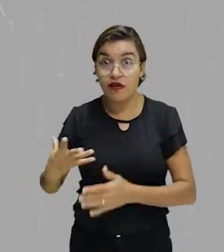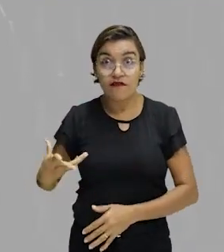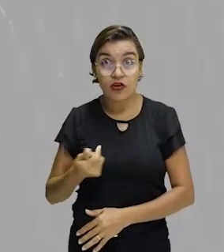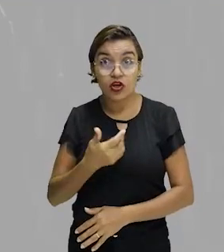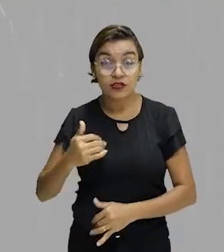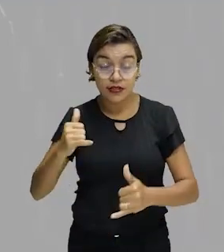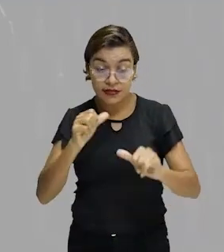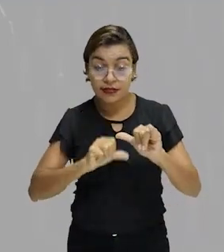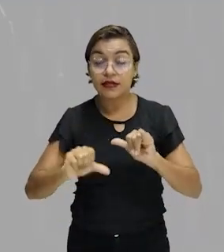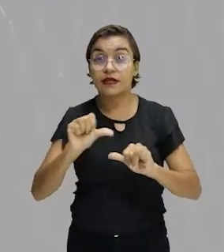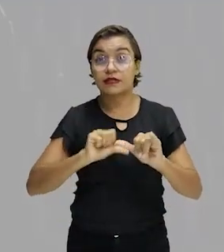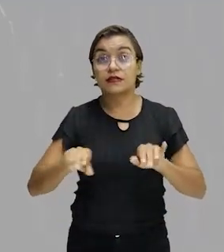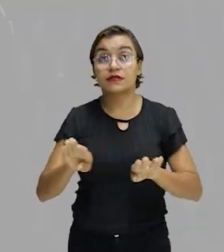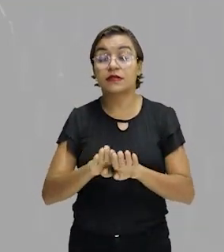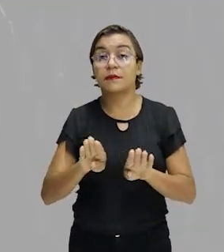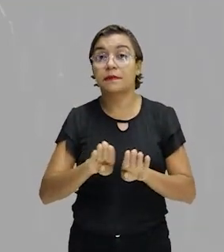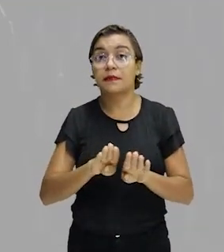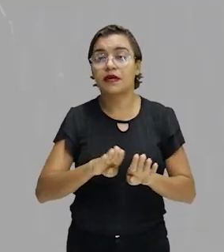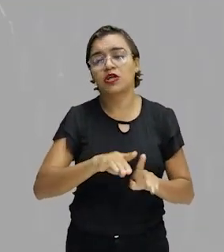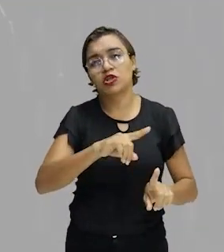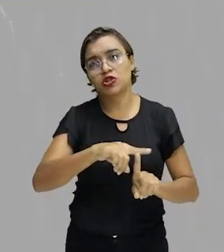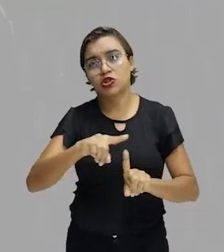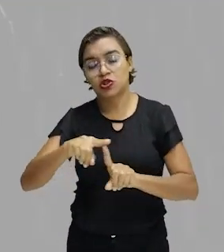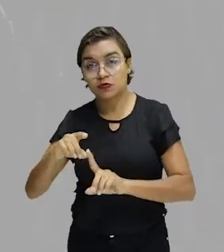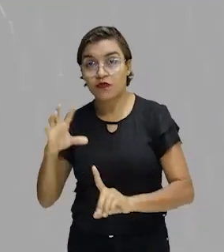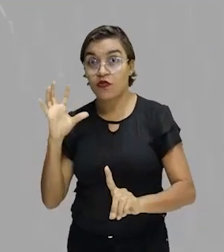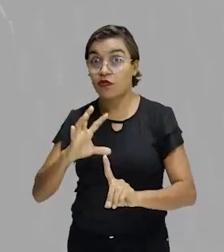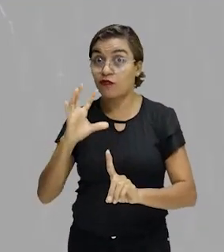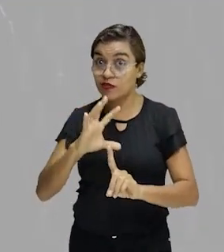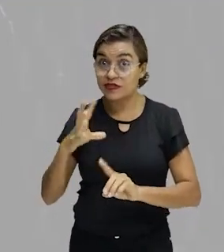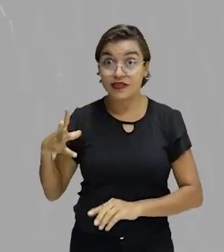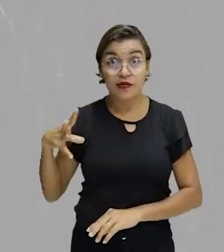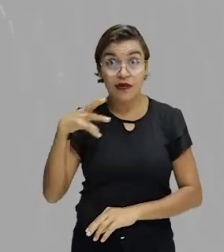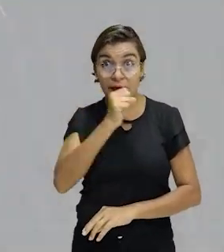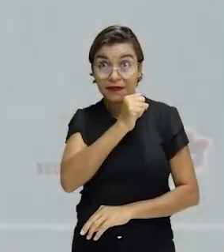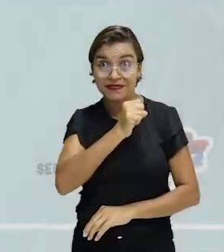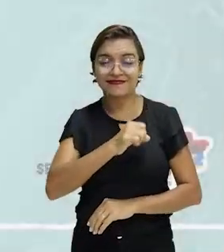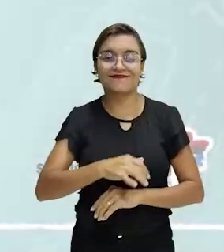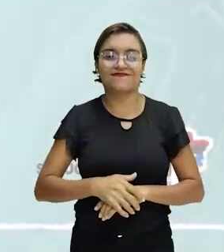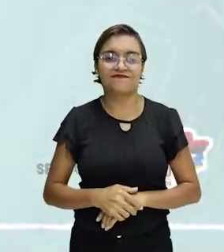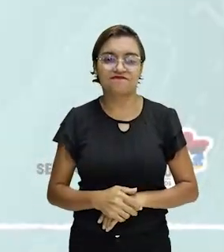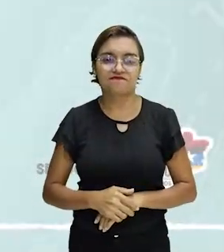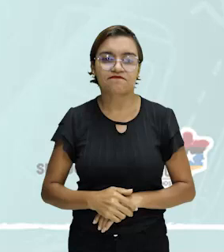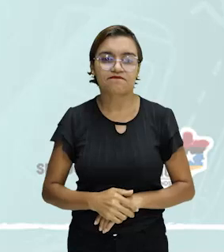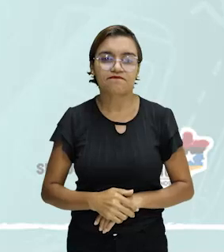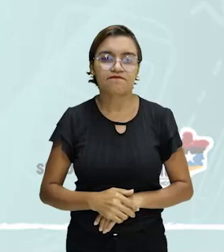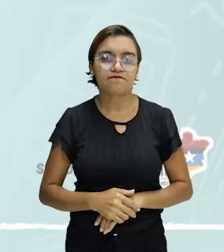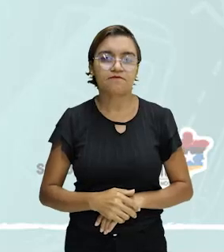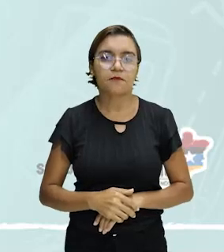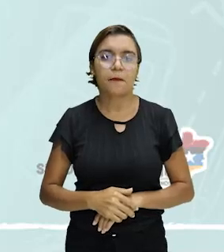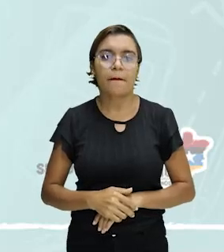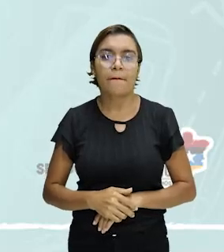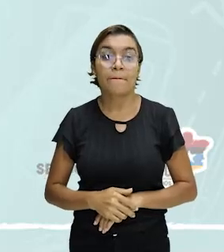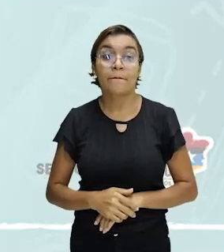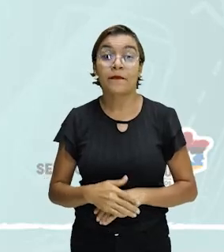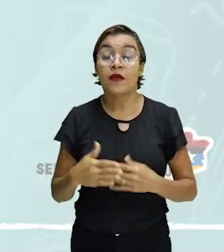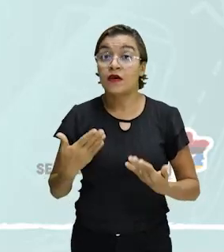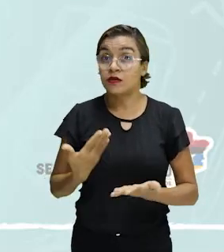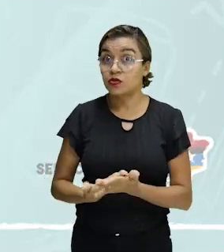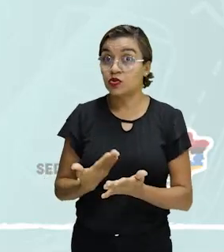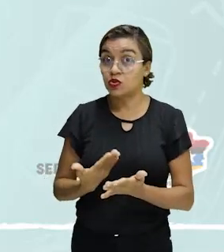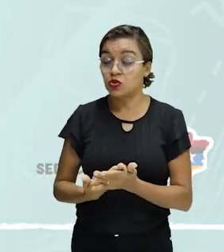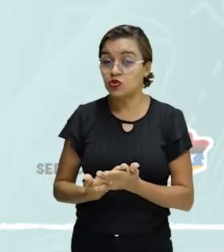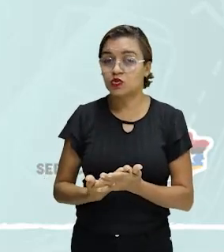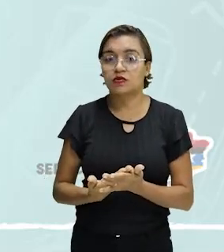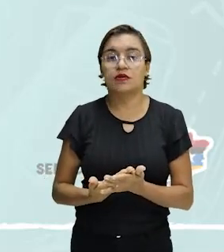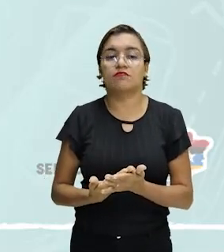os fatores que influenciam nessa velocidade. Bom, a nossa aula nós vamos trabalhar os